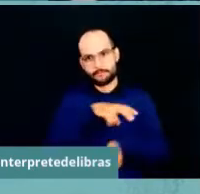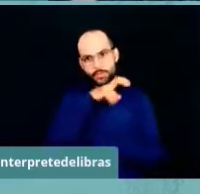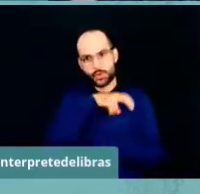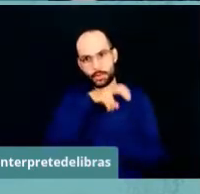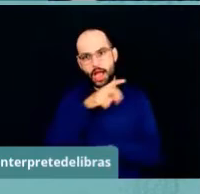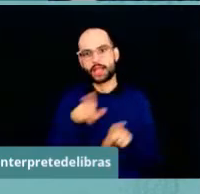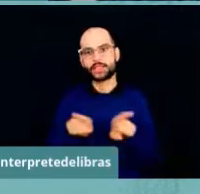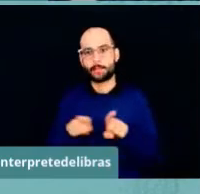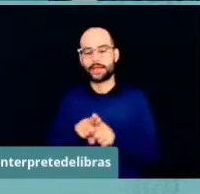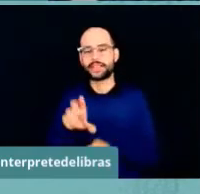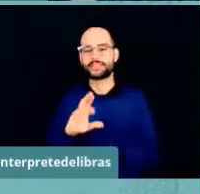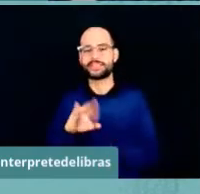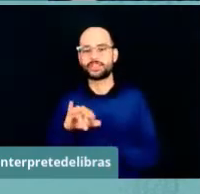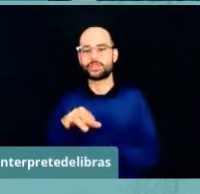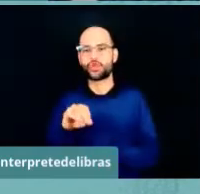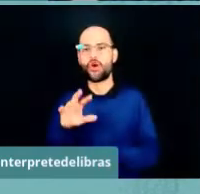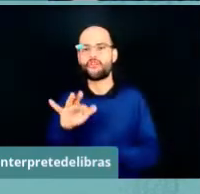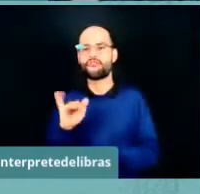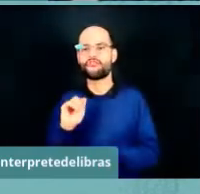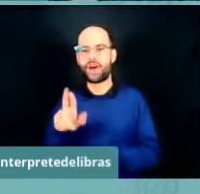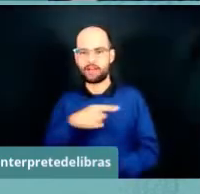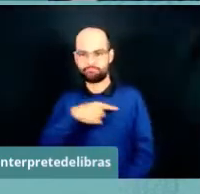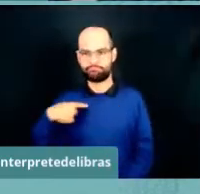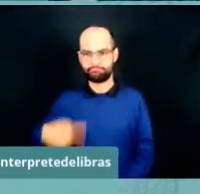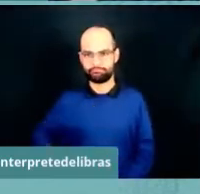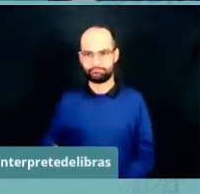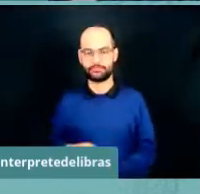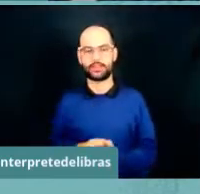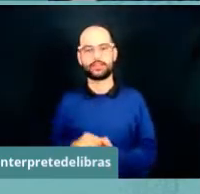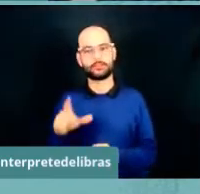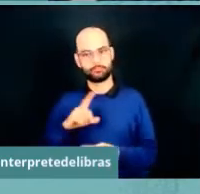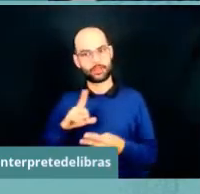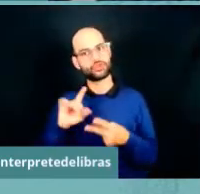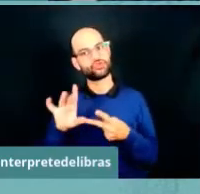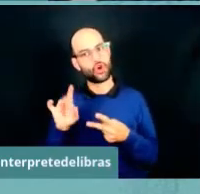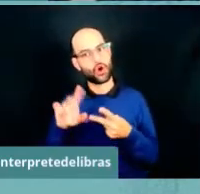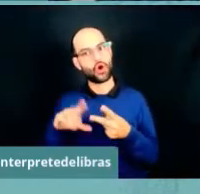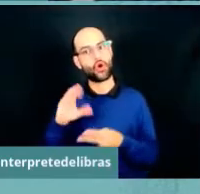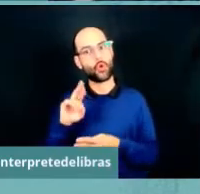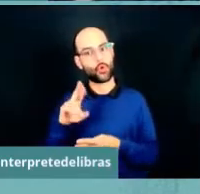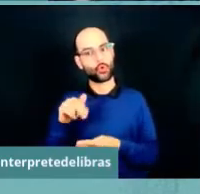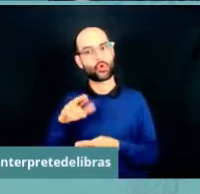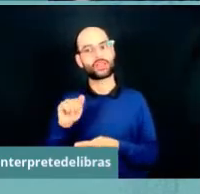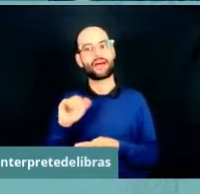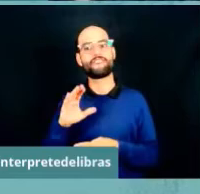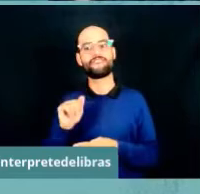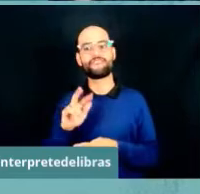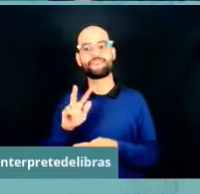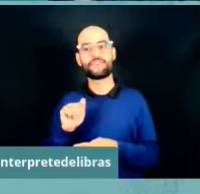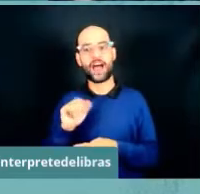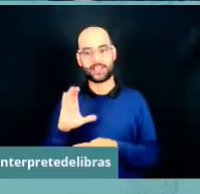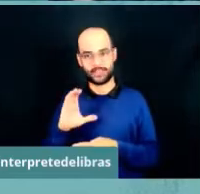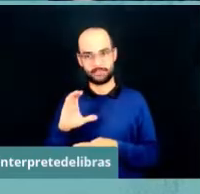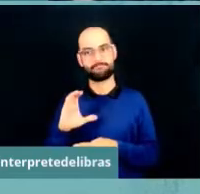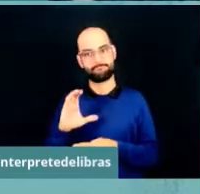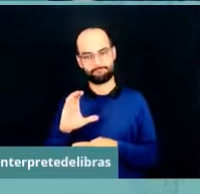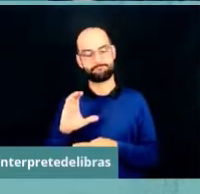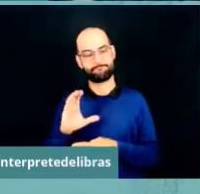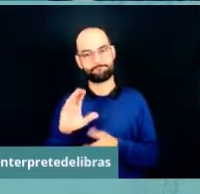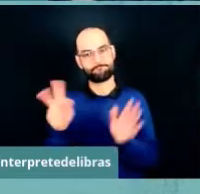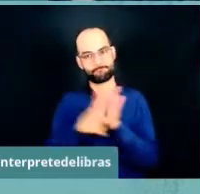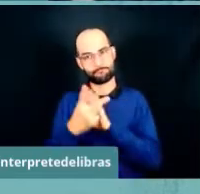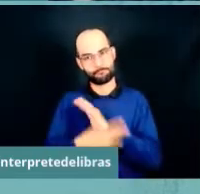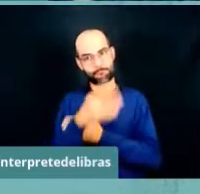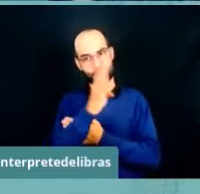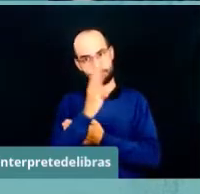uma outra vacina chinesa. Lembrando que dessas a gente só tem a Coronavac no Brasil. Vacinas de vetor viral, o que